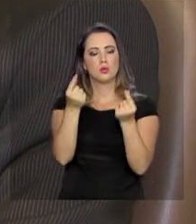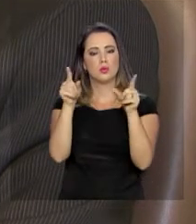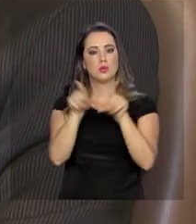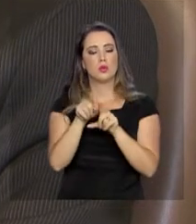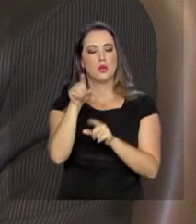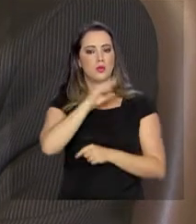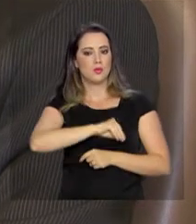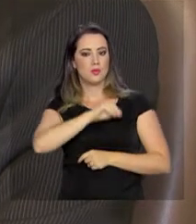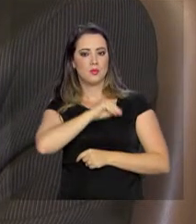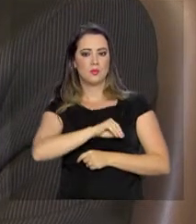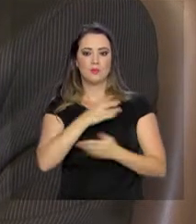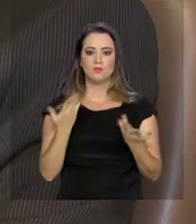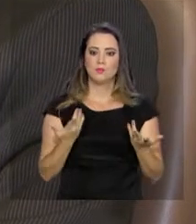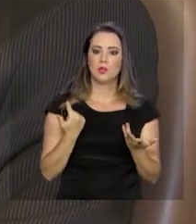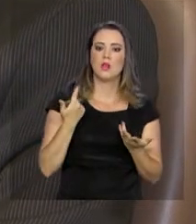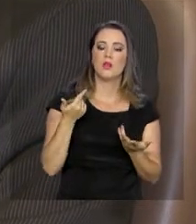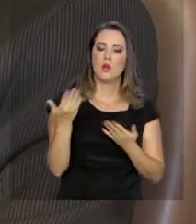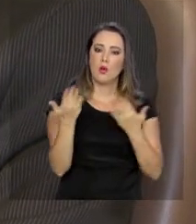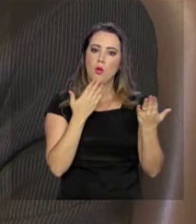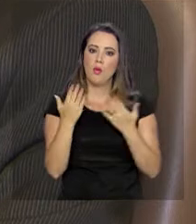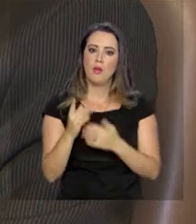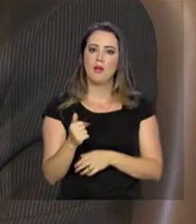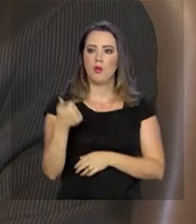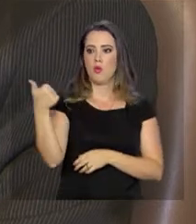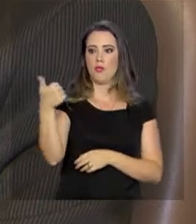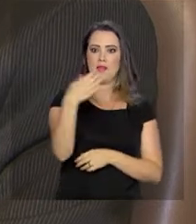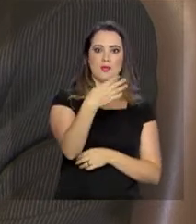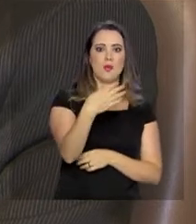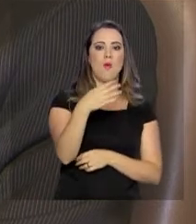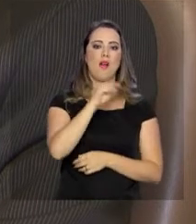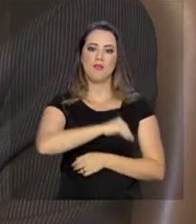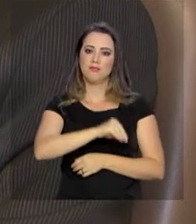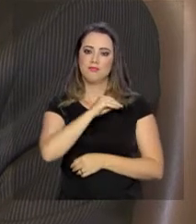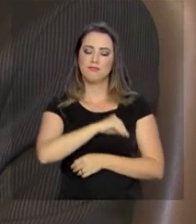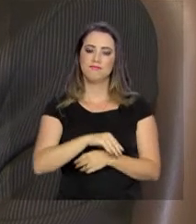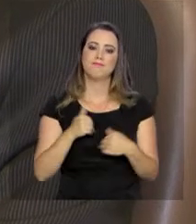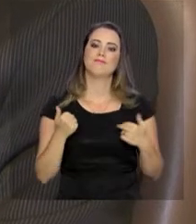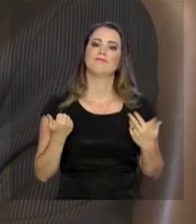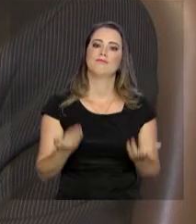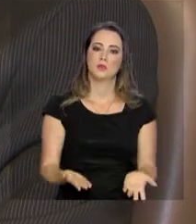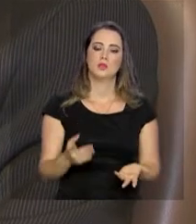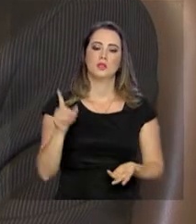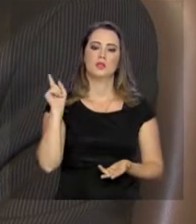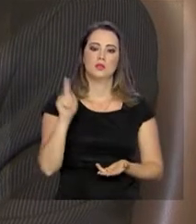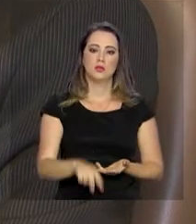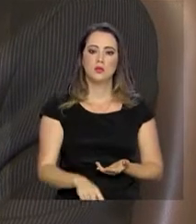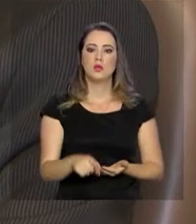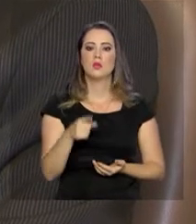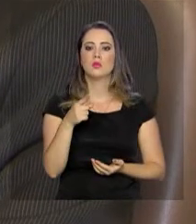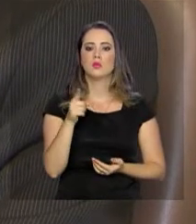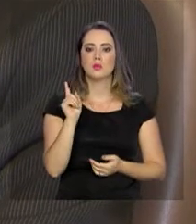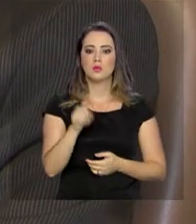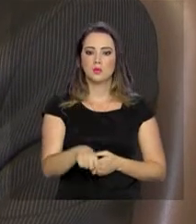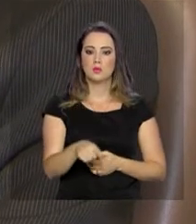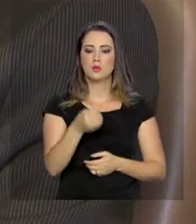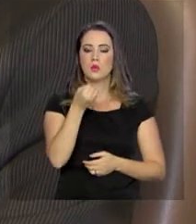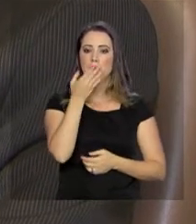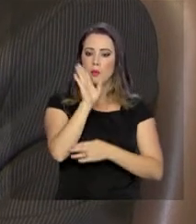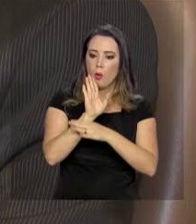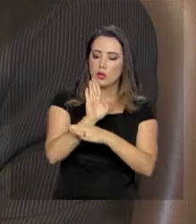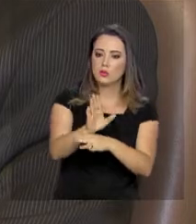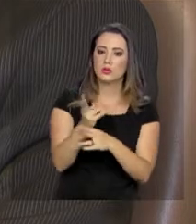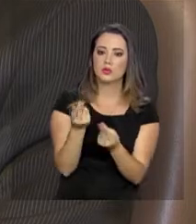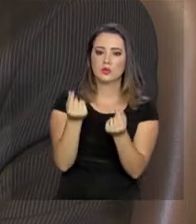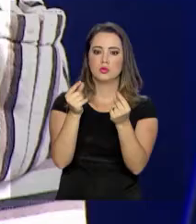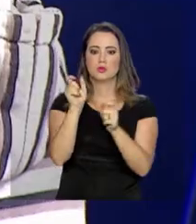realidade estaria recebendo aí é um 14º salário então é de alguma forma com certeza um reforço